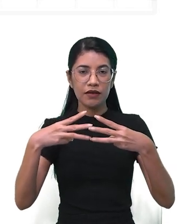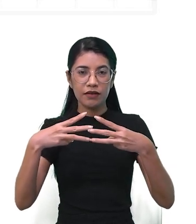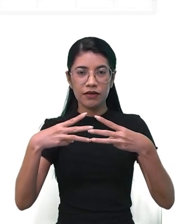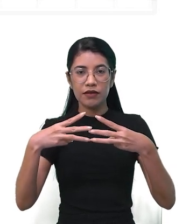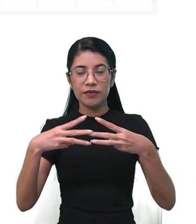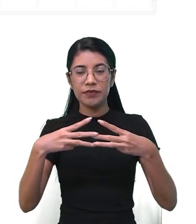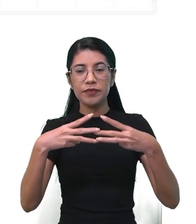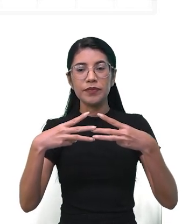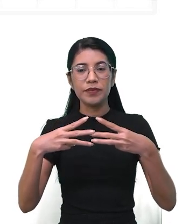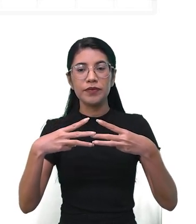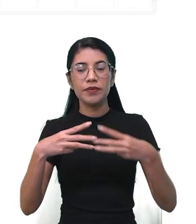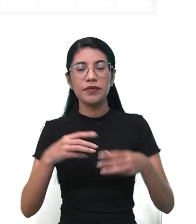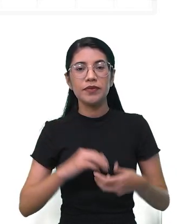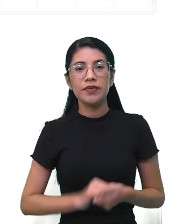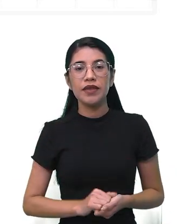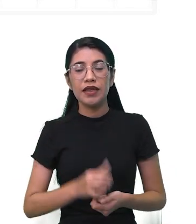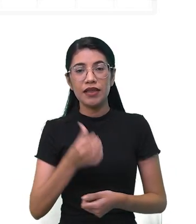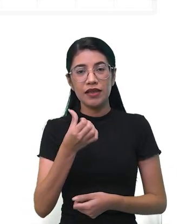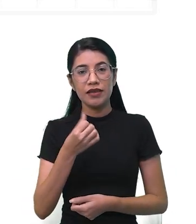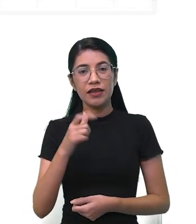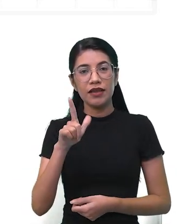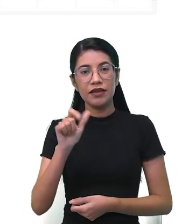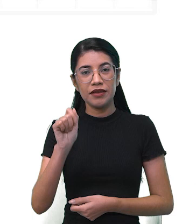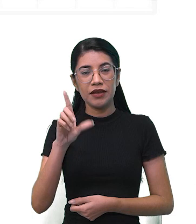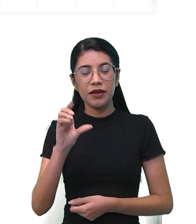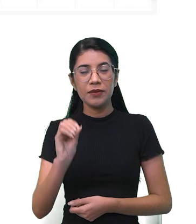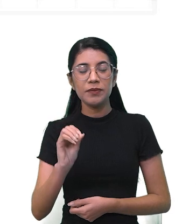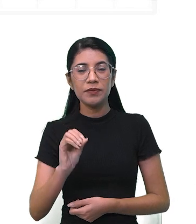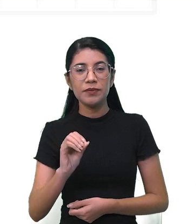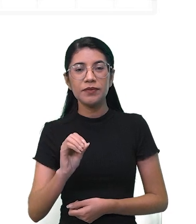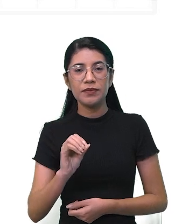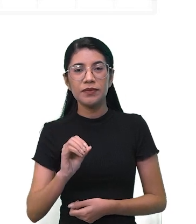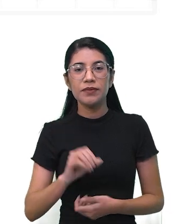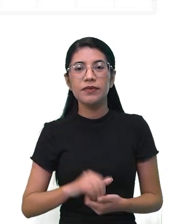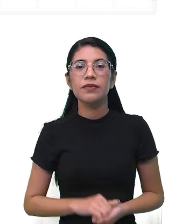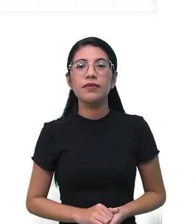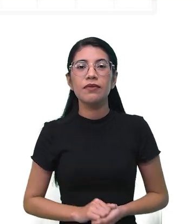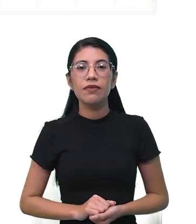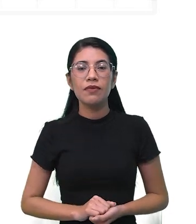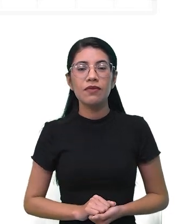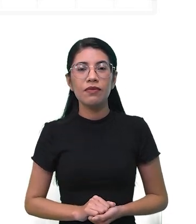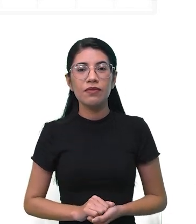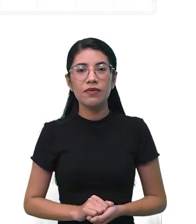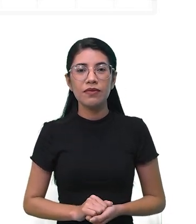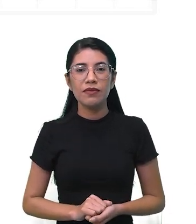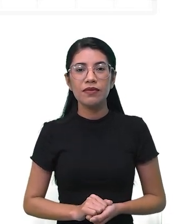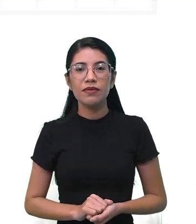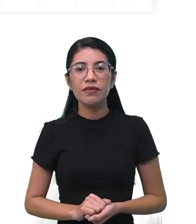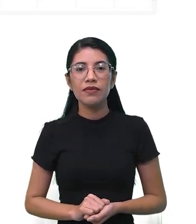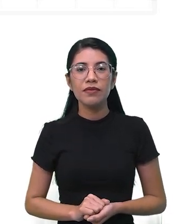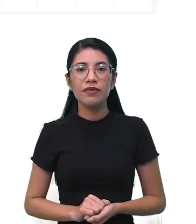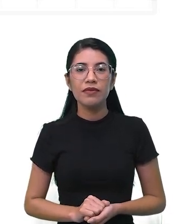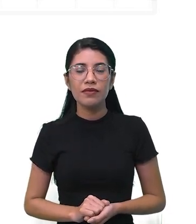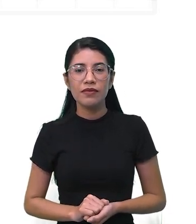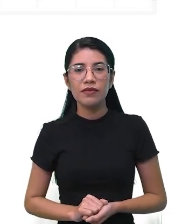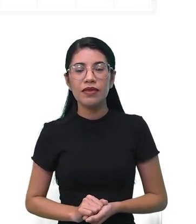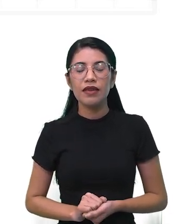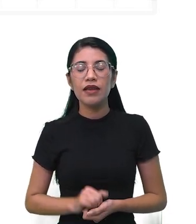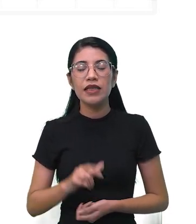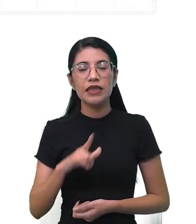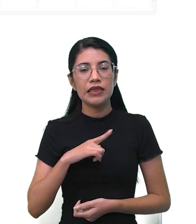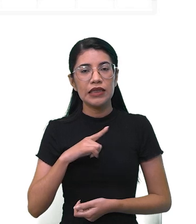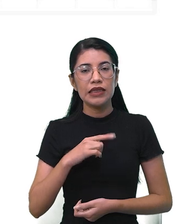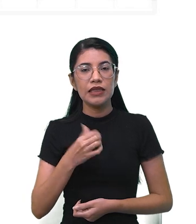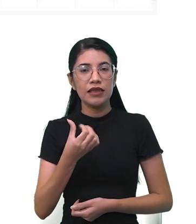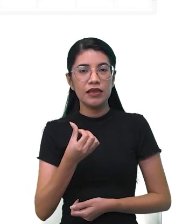6. Então, esse hexágono, ele possui 6 lados, ok? Se ele possui